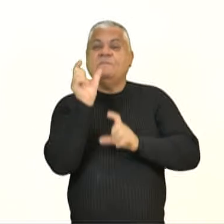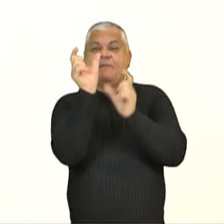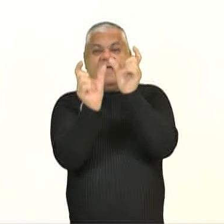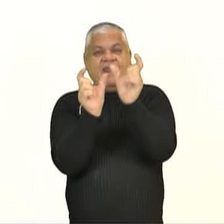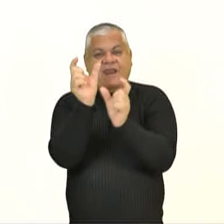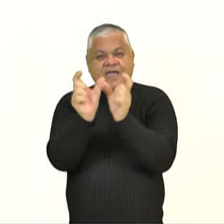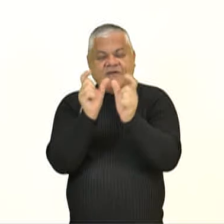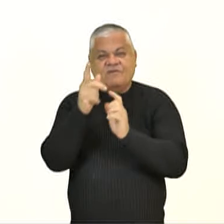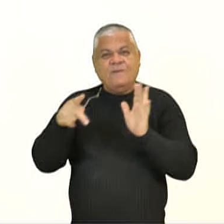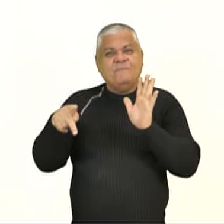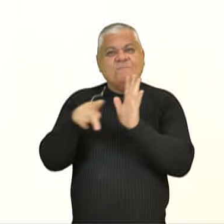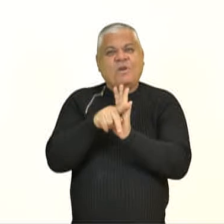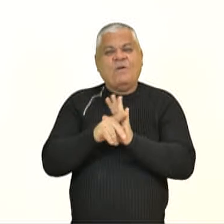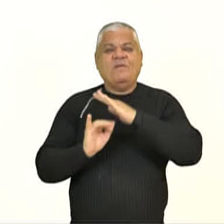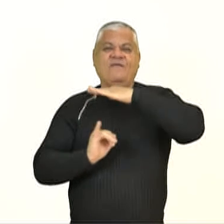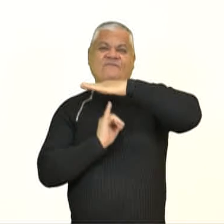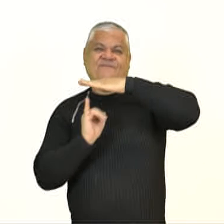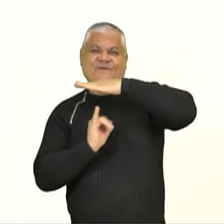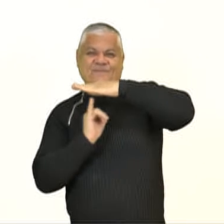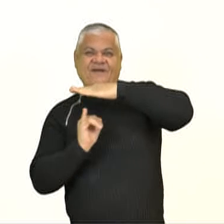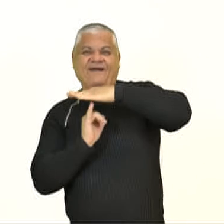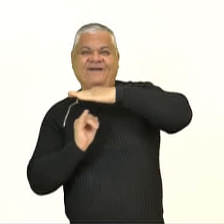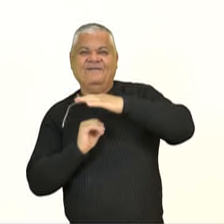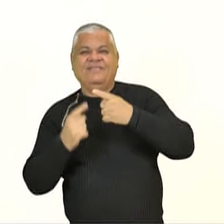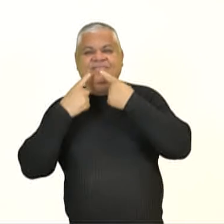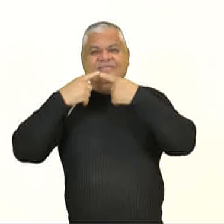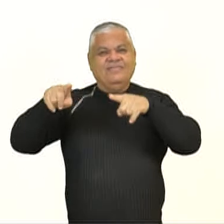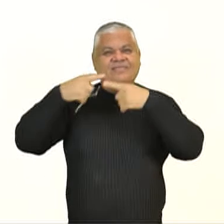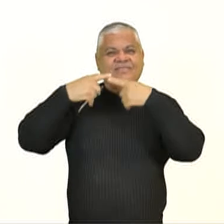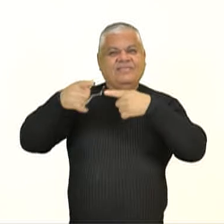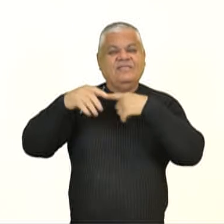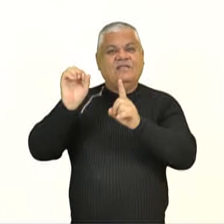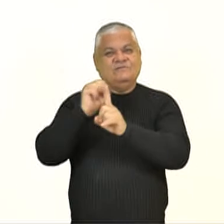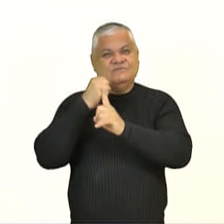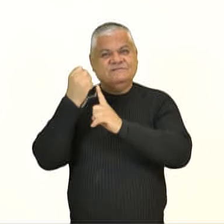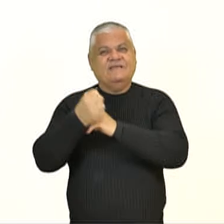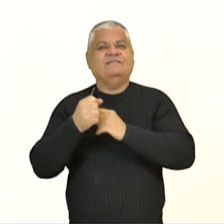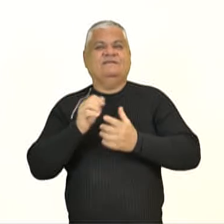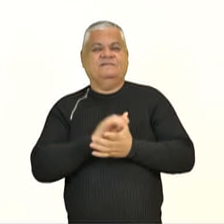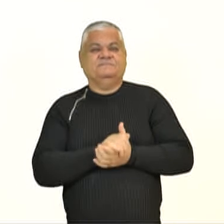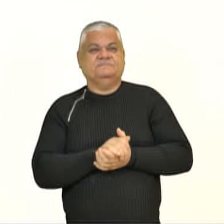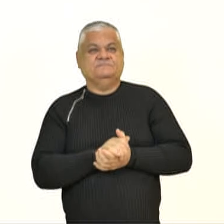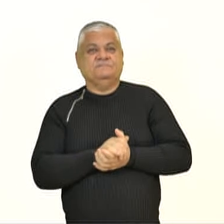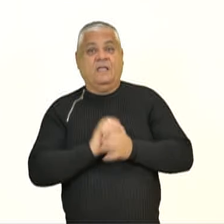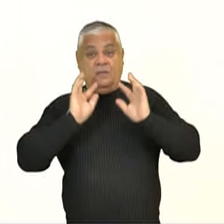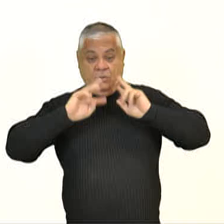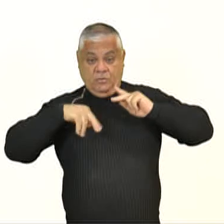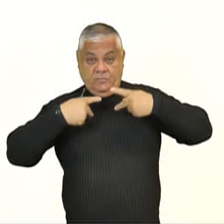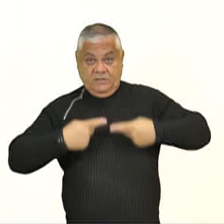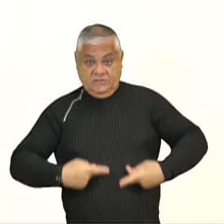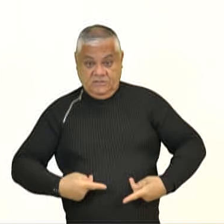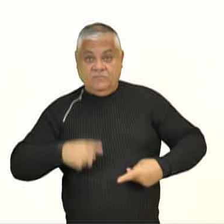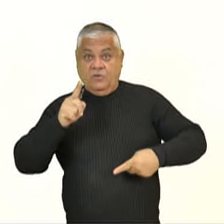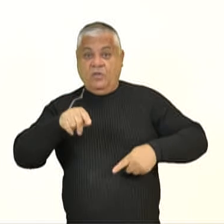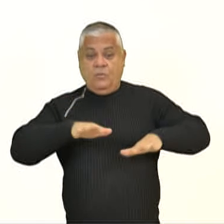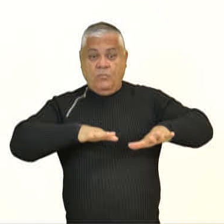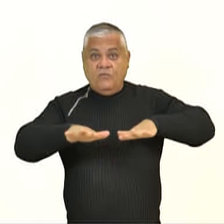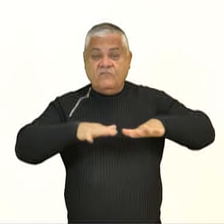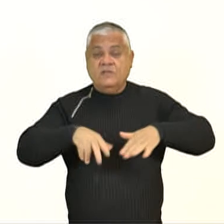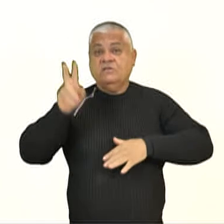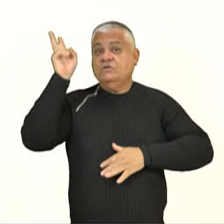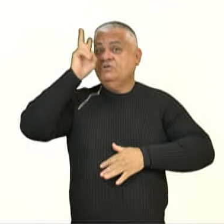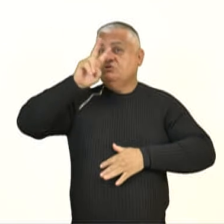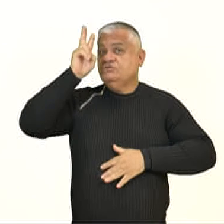uma linguagem informal, para criticar a sociedade da época. O humanismo foi um movimento histórico de